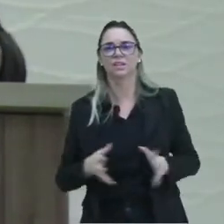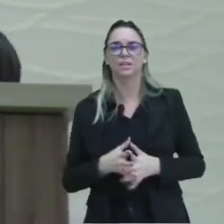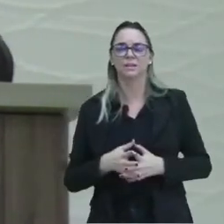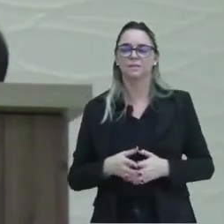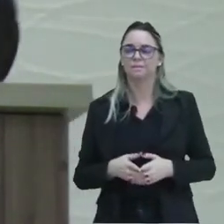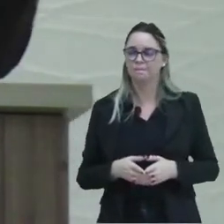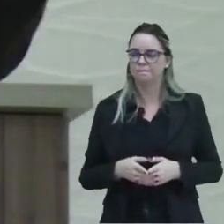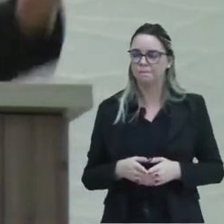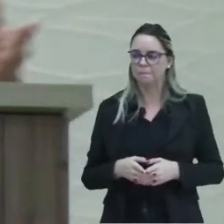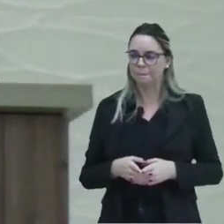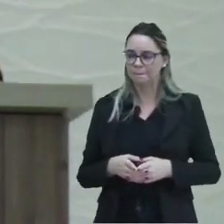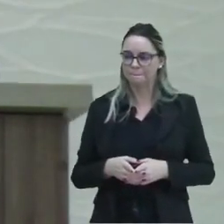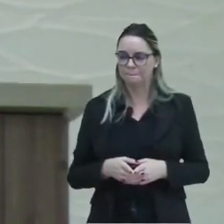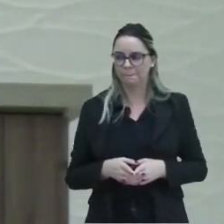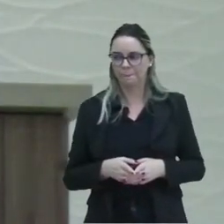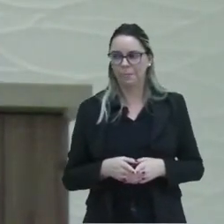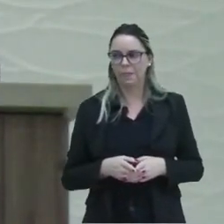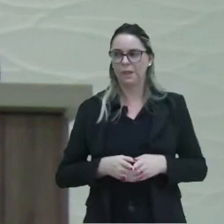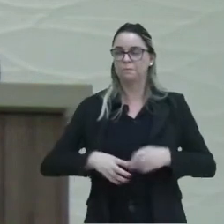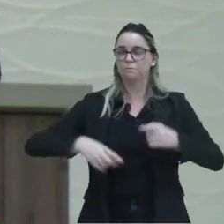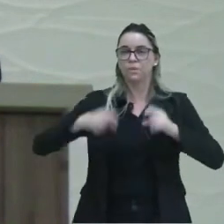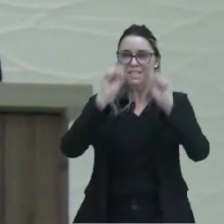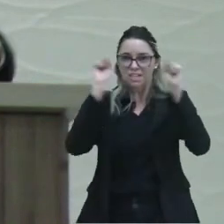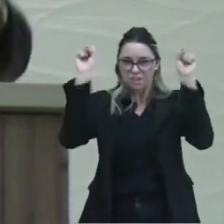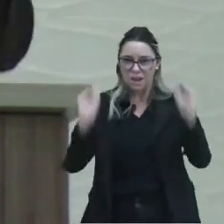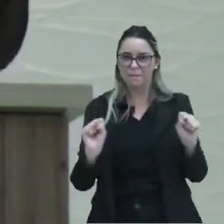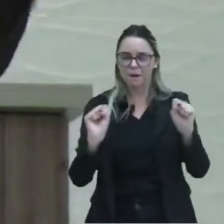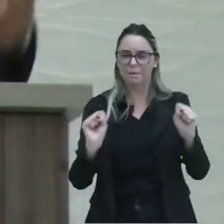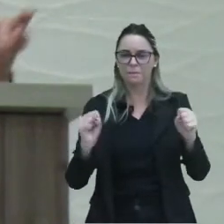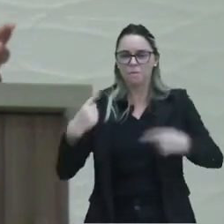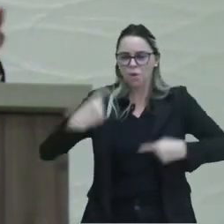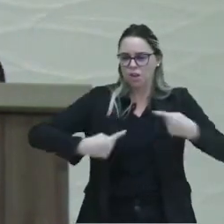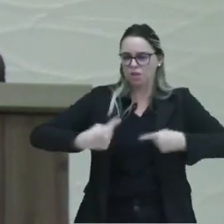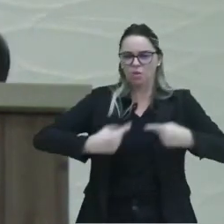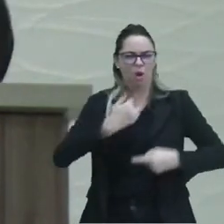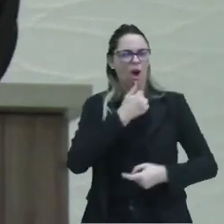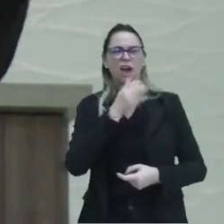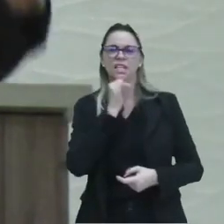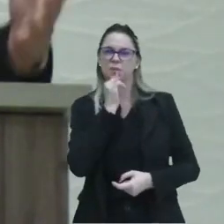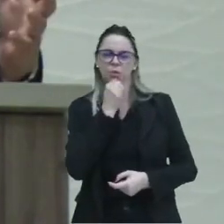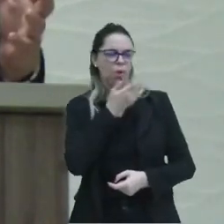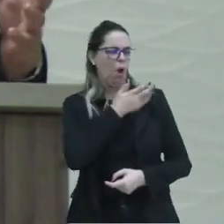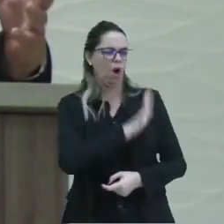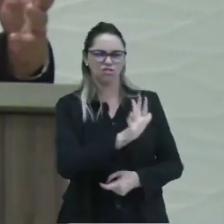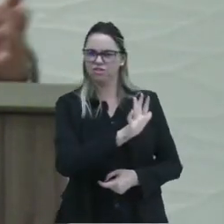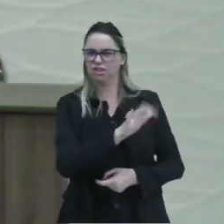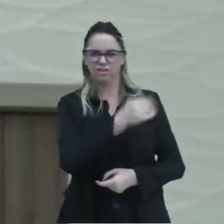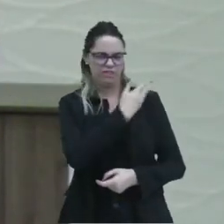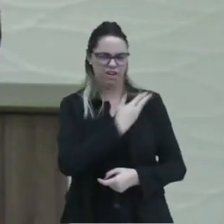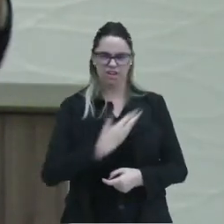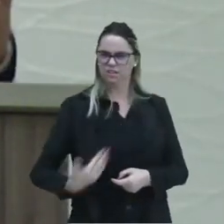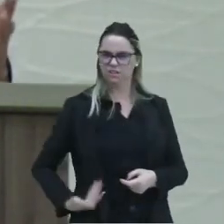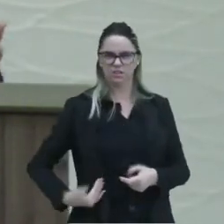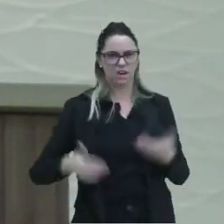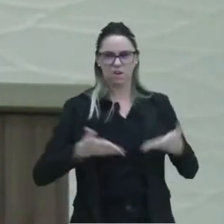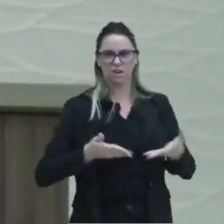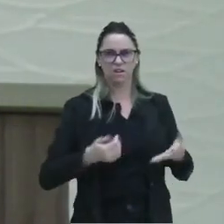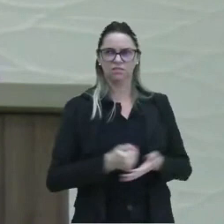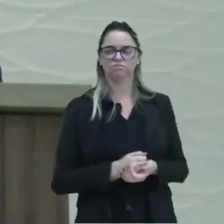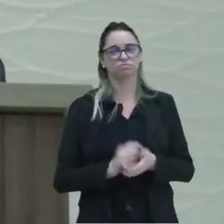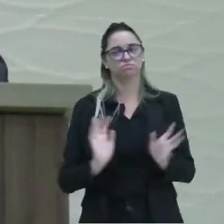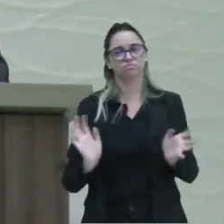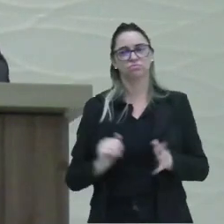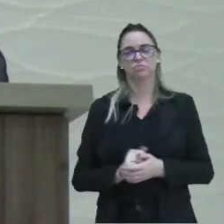implantados no sistema político. Entendeu? Não gosta do governo, não aceita o governo e vão fazer essa coisa